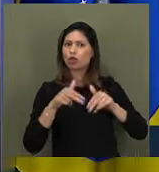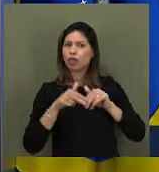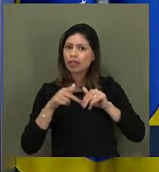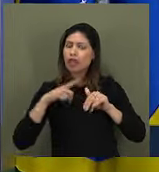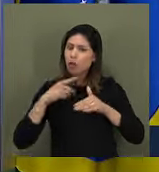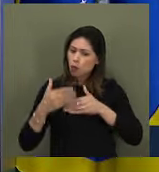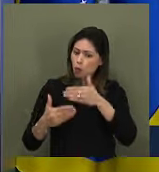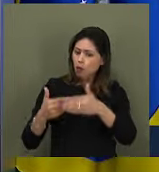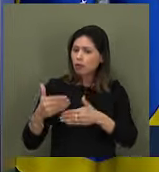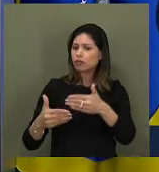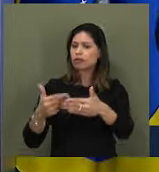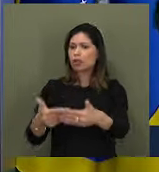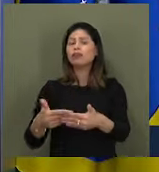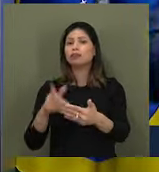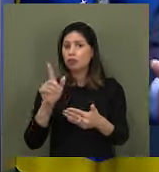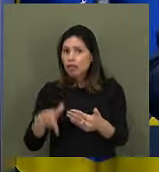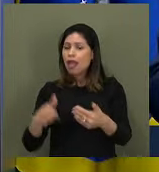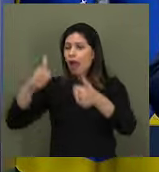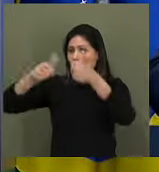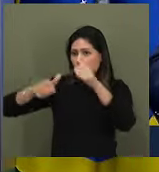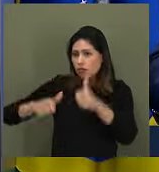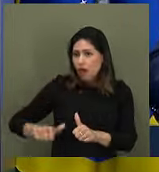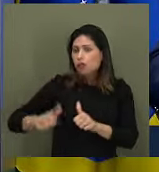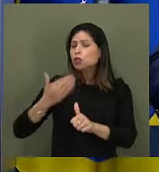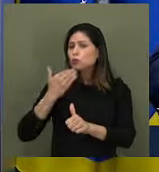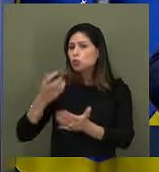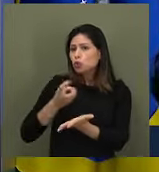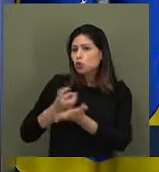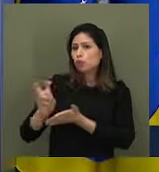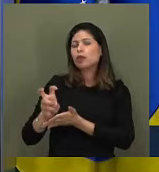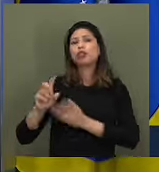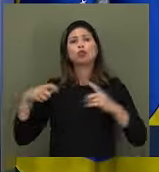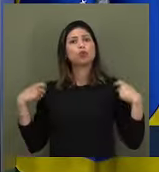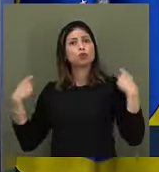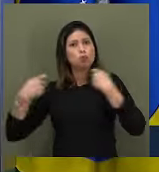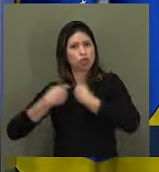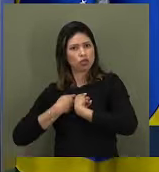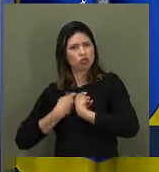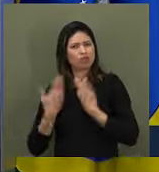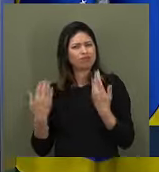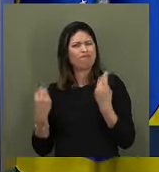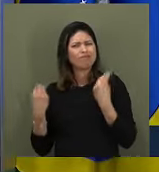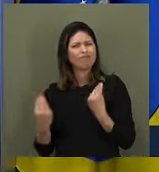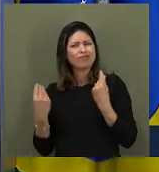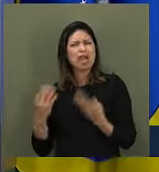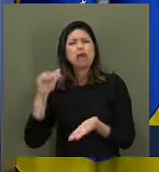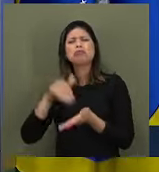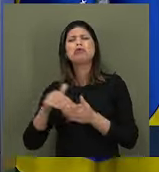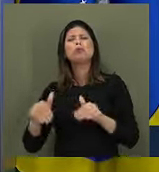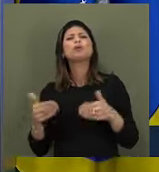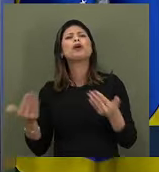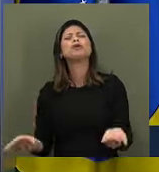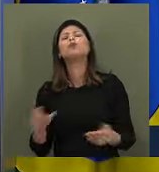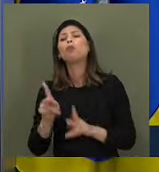legal de abrindo devido processo de análise de impeach de Ministro do Supremo que Estão abusando até quando o povo tá